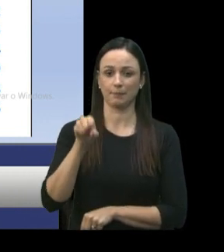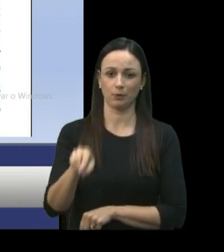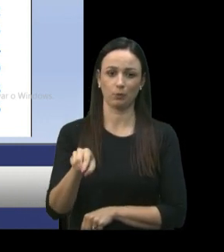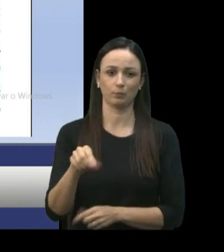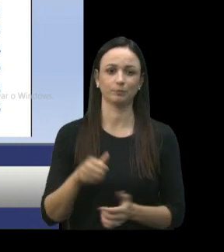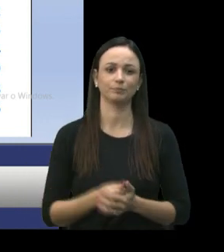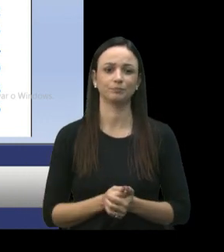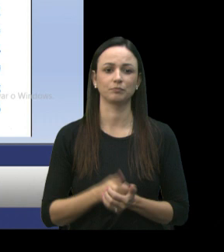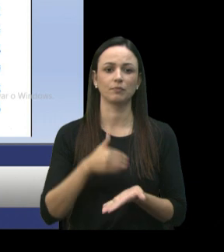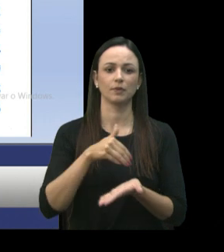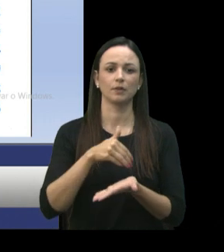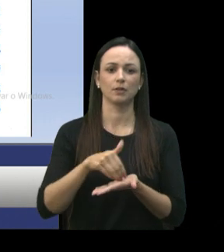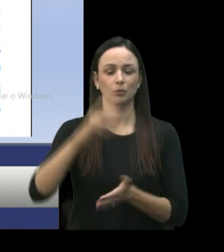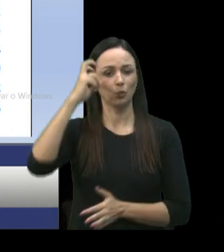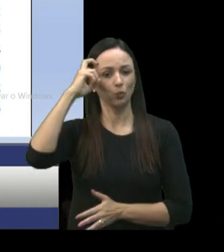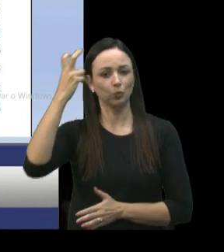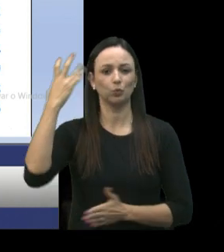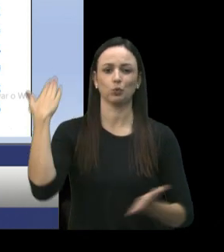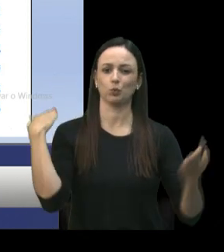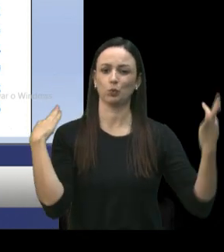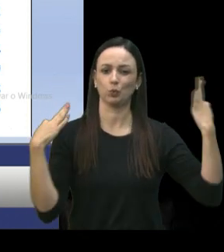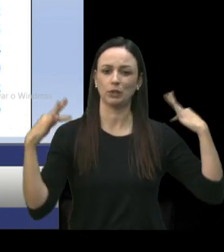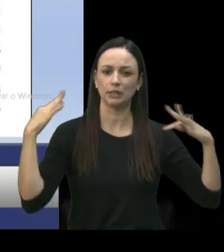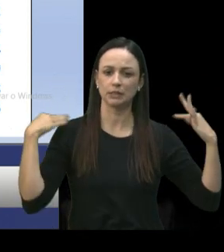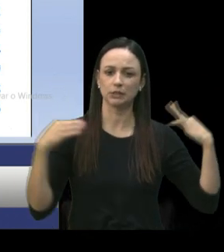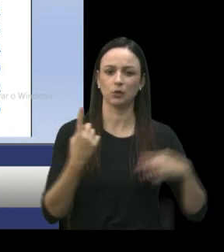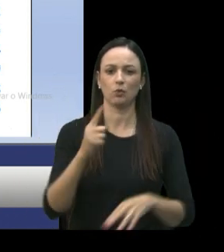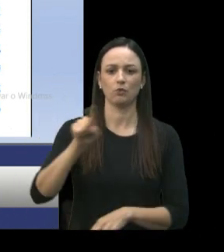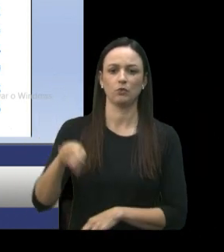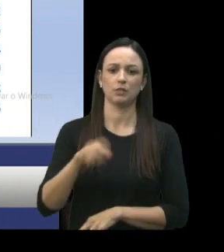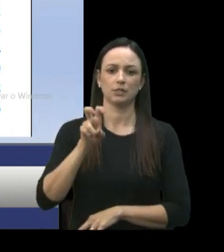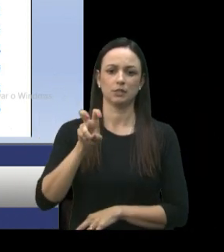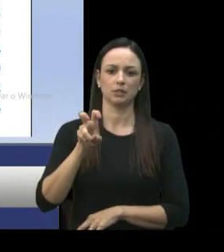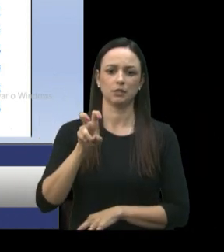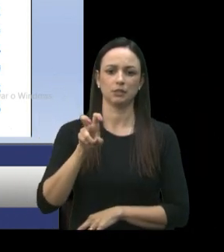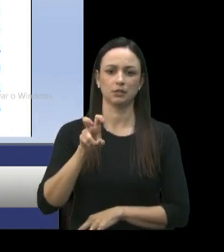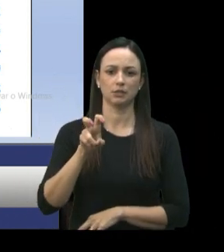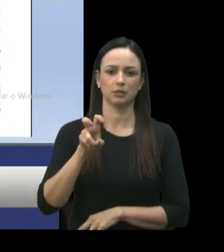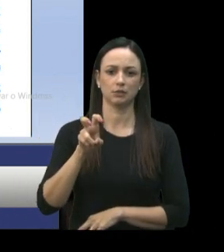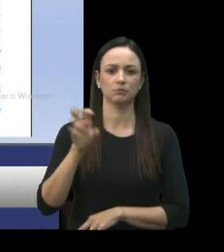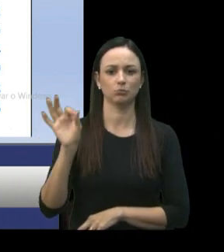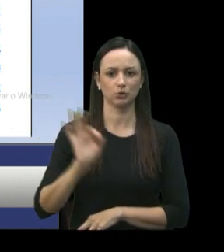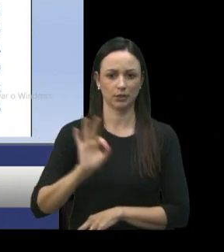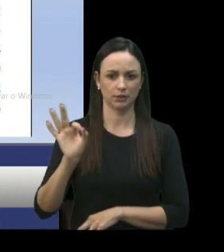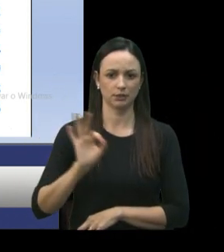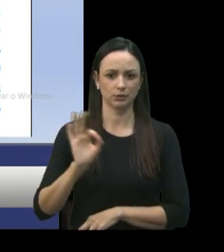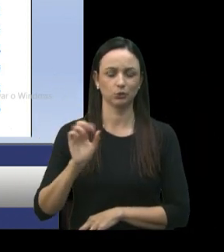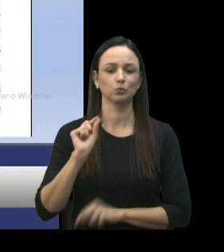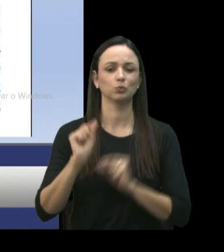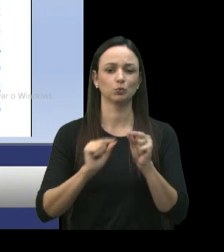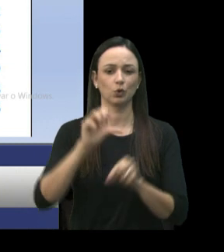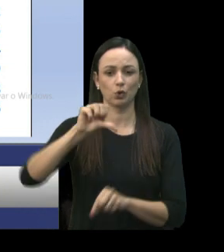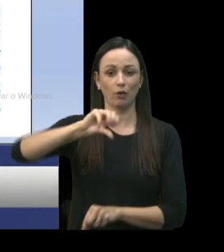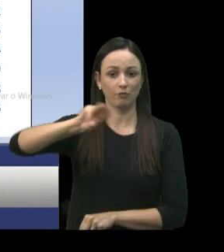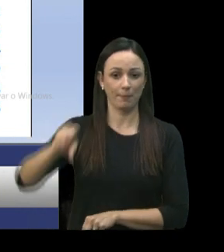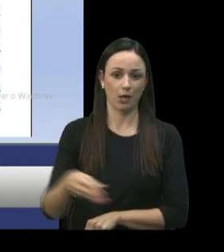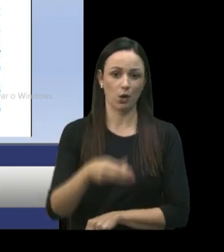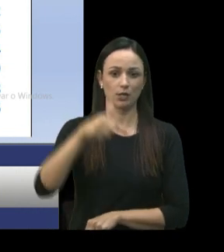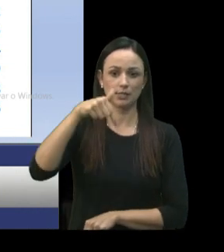R$21.480.000. Cultura e Turismo, 1,5% da porcentagem, que corresponde a